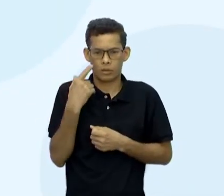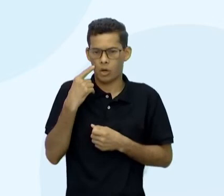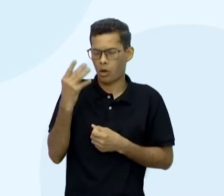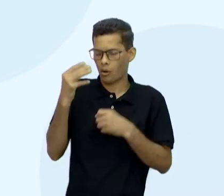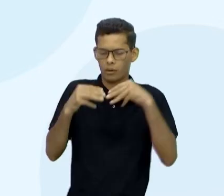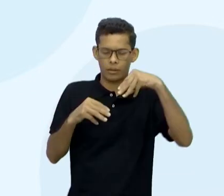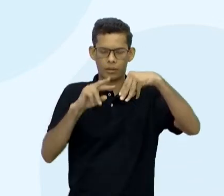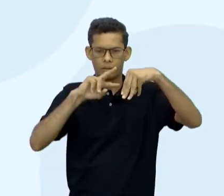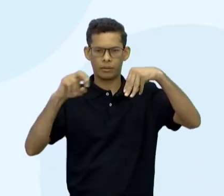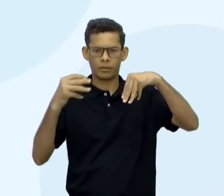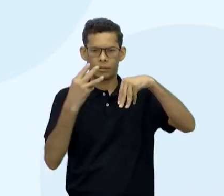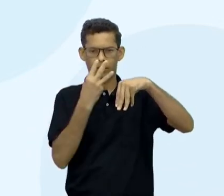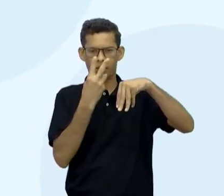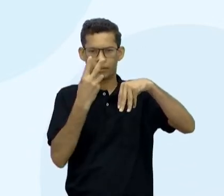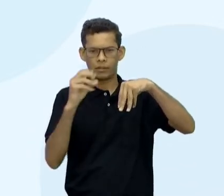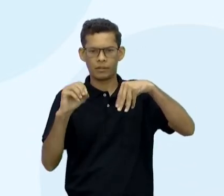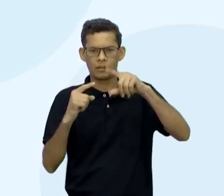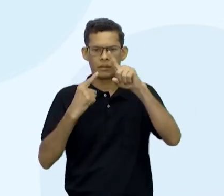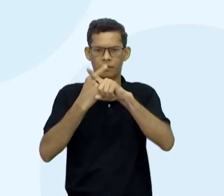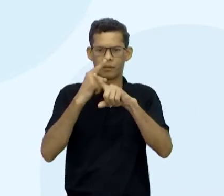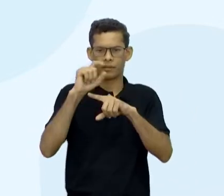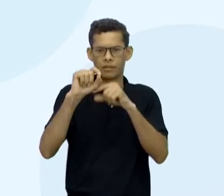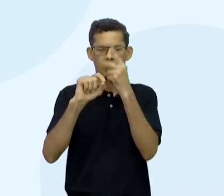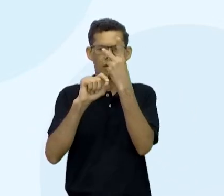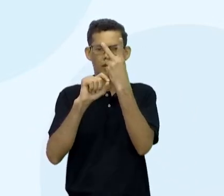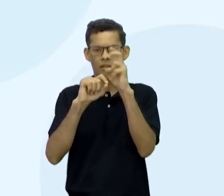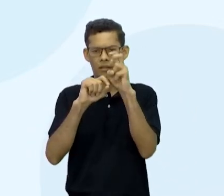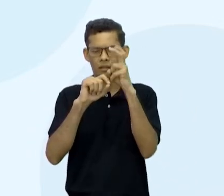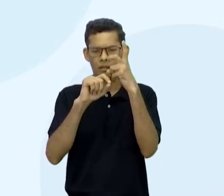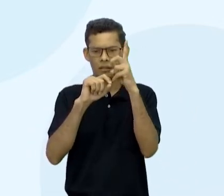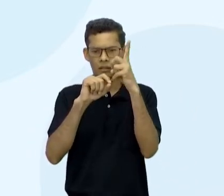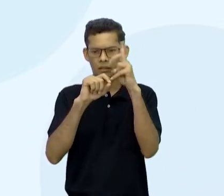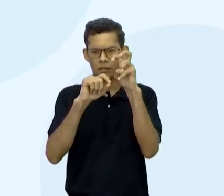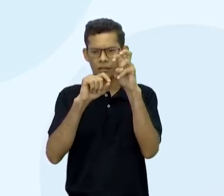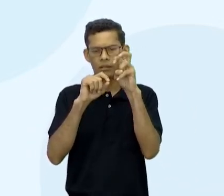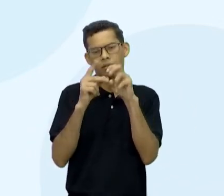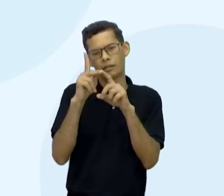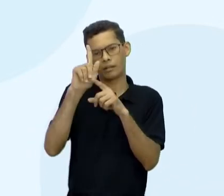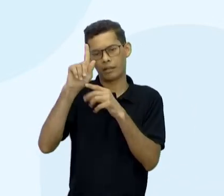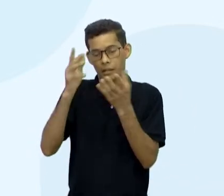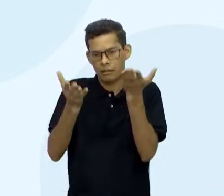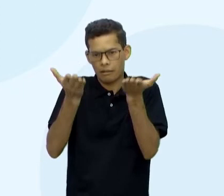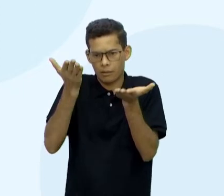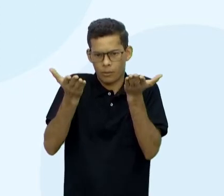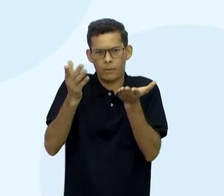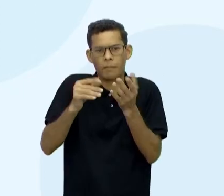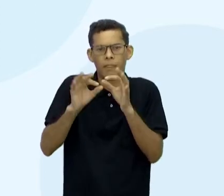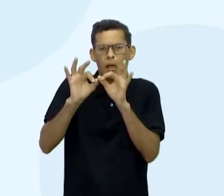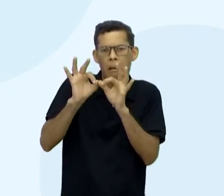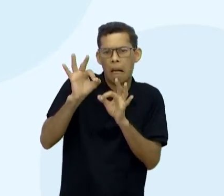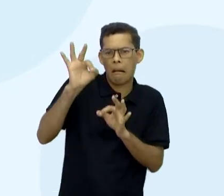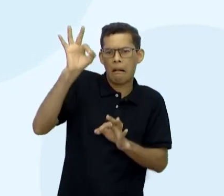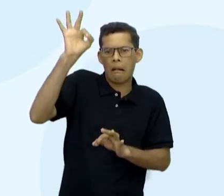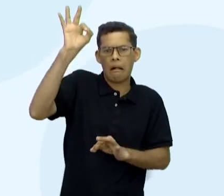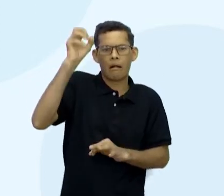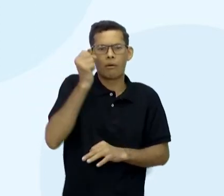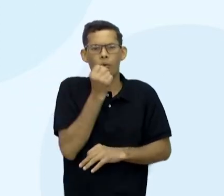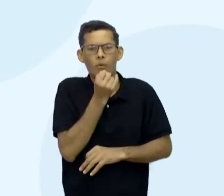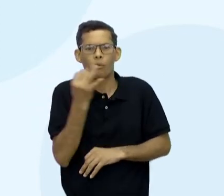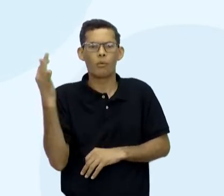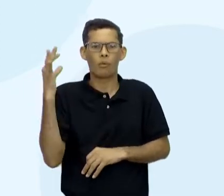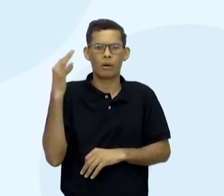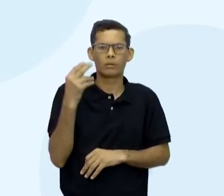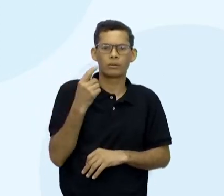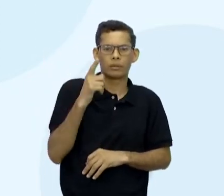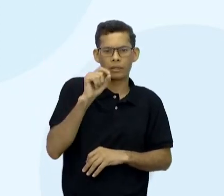320 vezes 10 a 15 kg. Está a uma distância de 10 raios terrestres do centro da Terra.